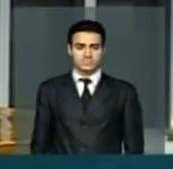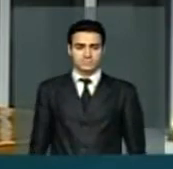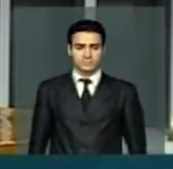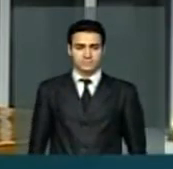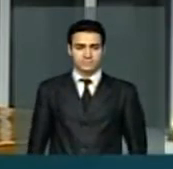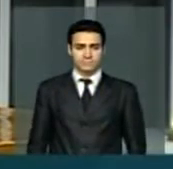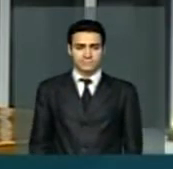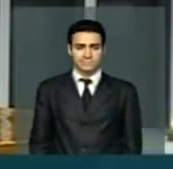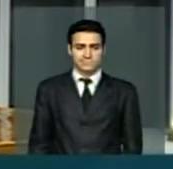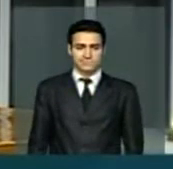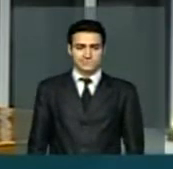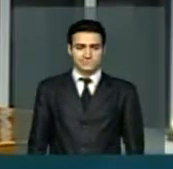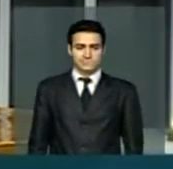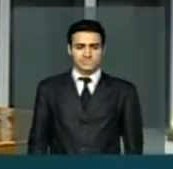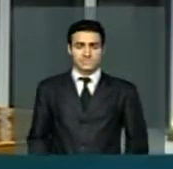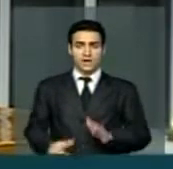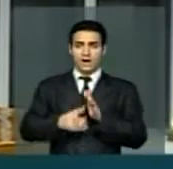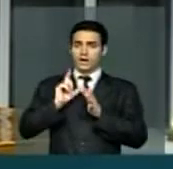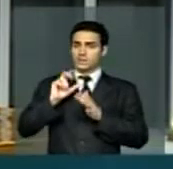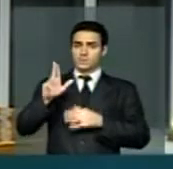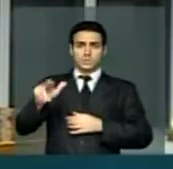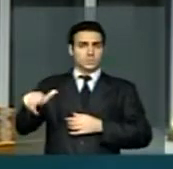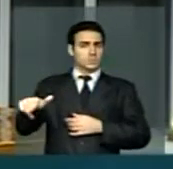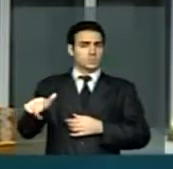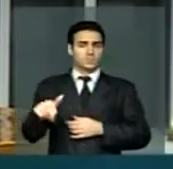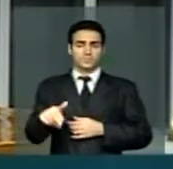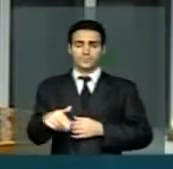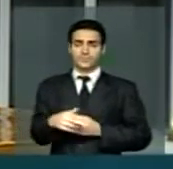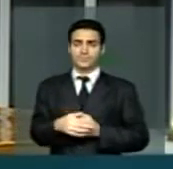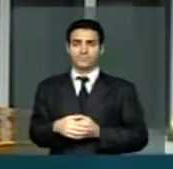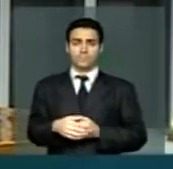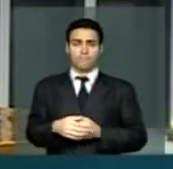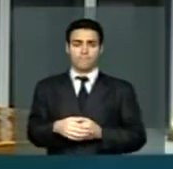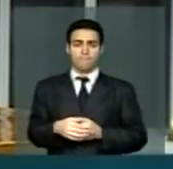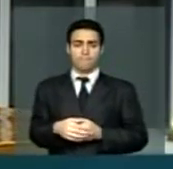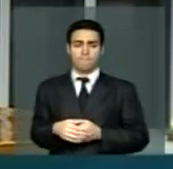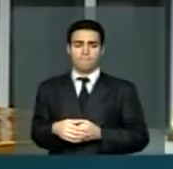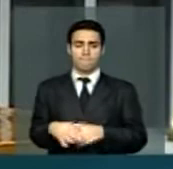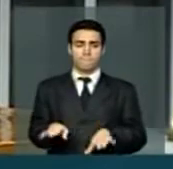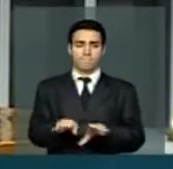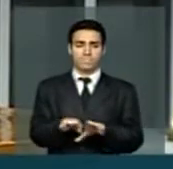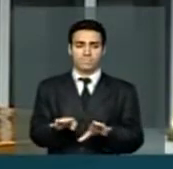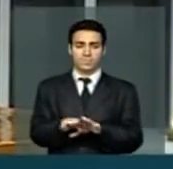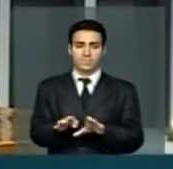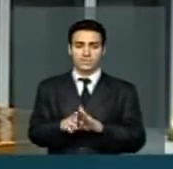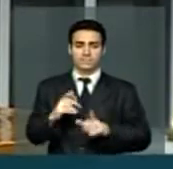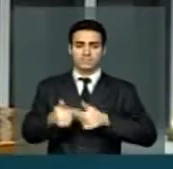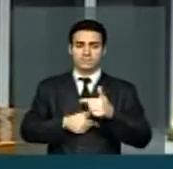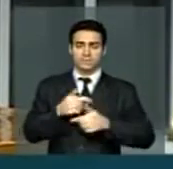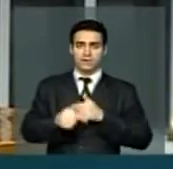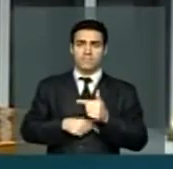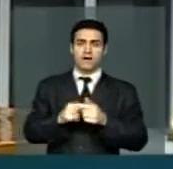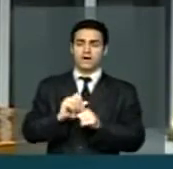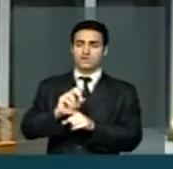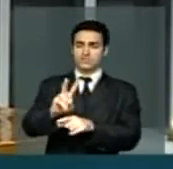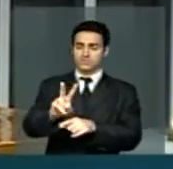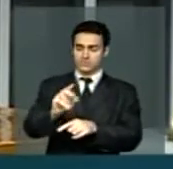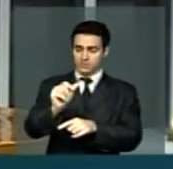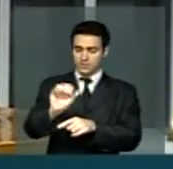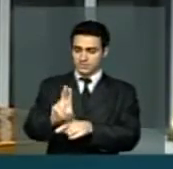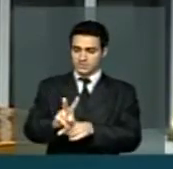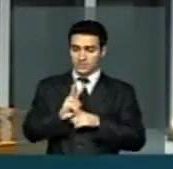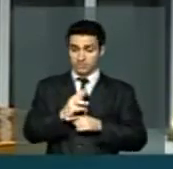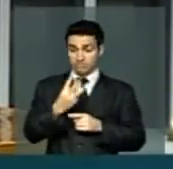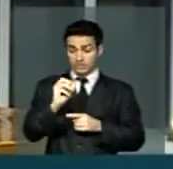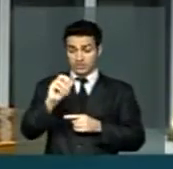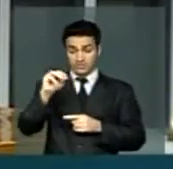para concluir, senhor presidente, que nós nunca tínhamos atingido na nossa história, com a alavancagem das operações de crédito em mais de 30%,